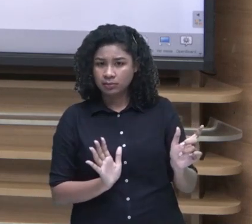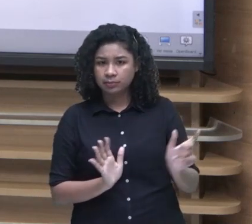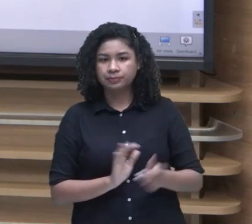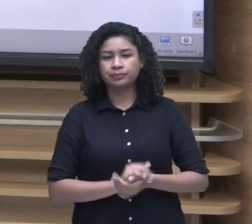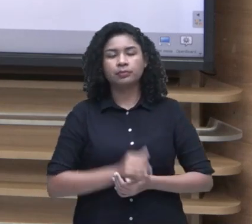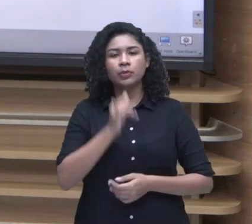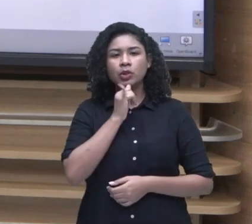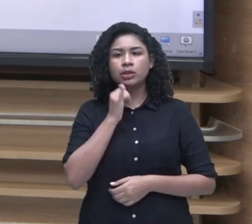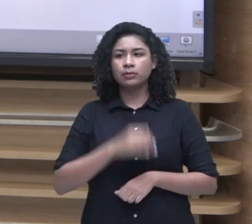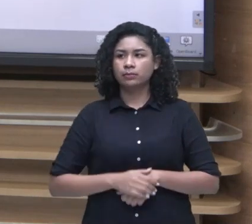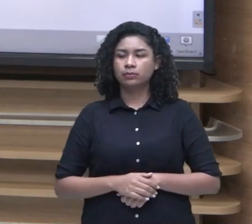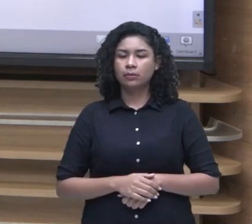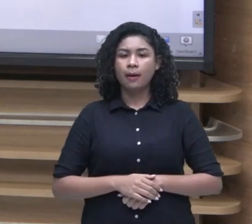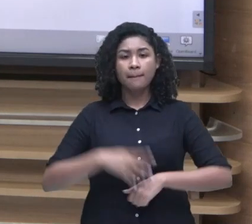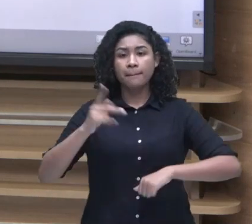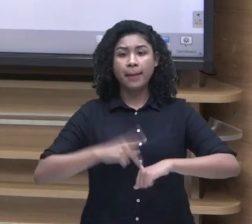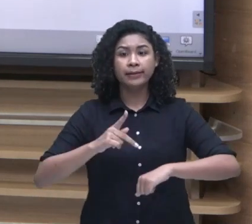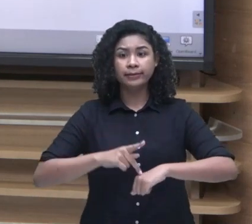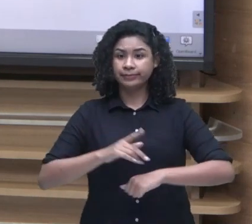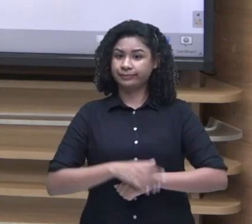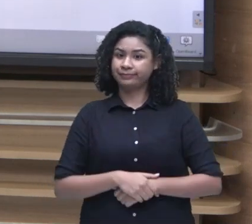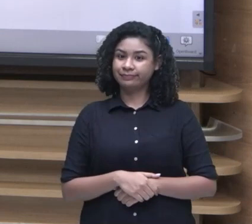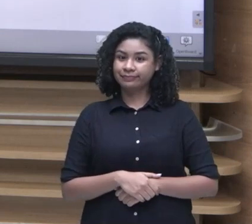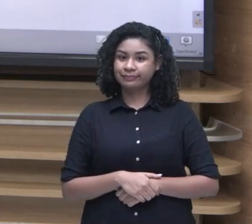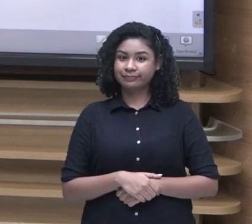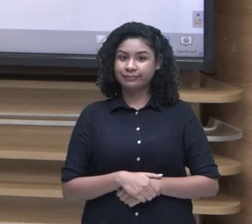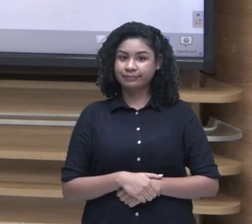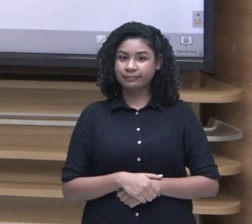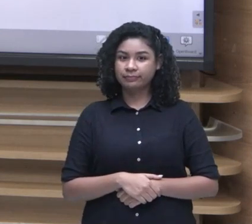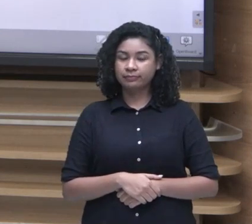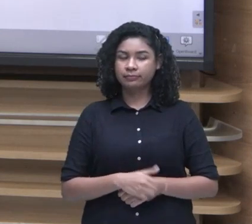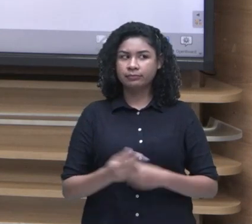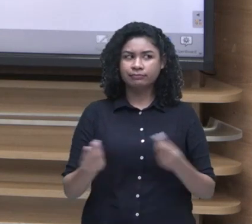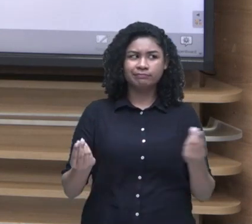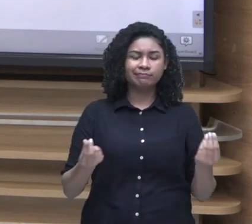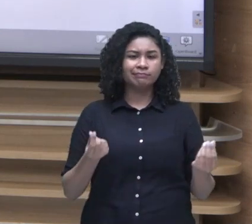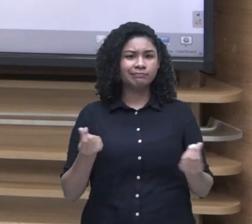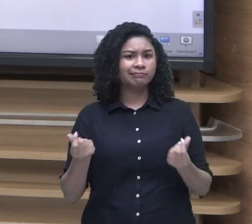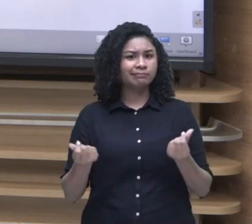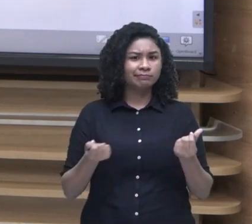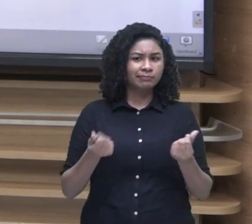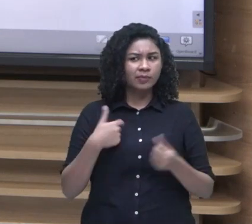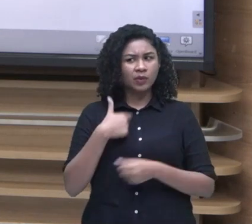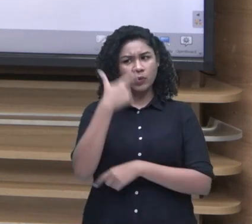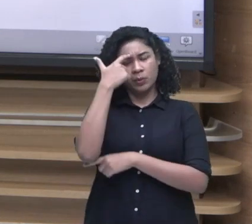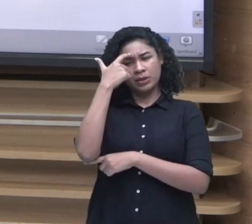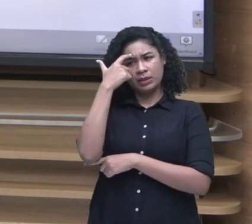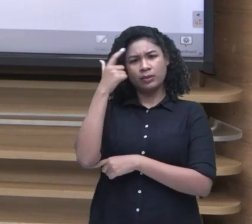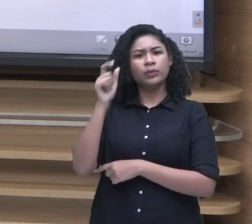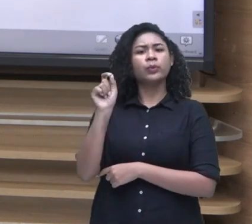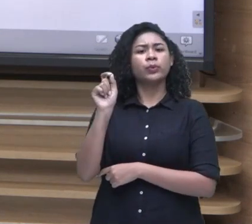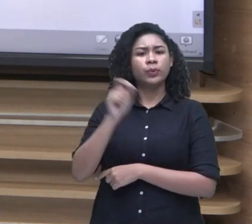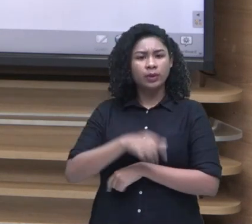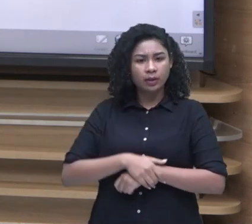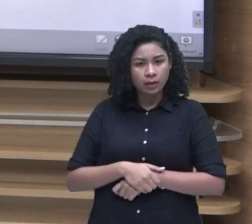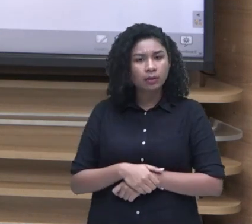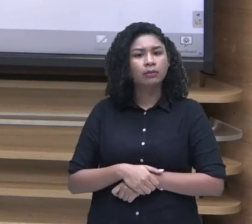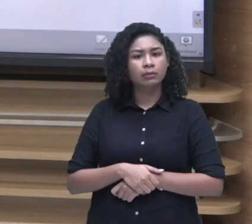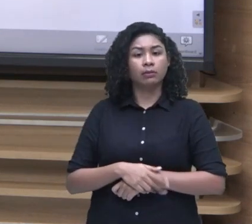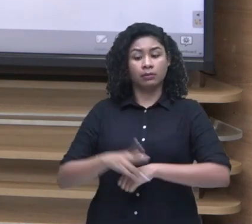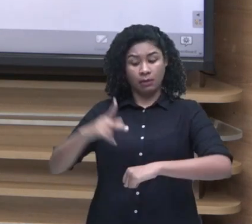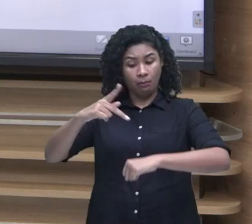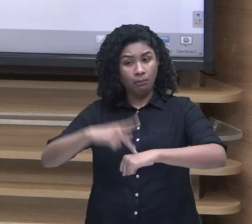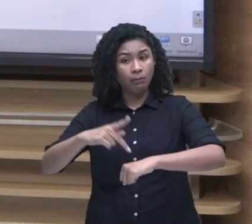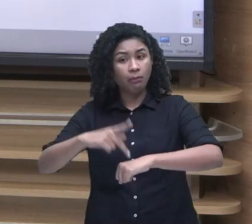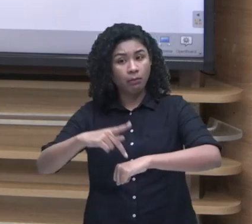falo pedra, pedra, porque você vai pensar logo em quê? Naquele